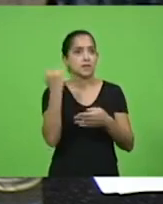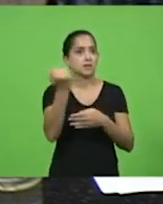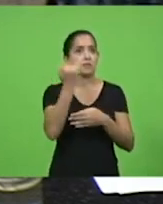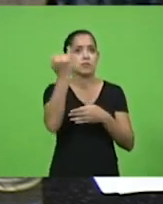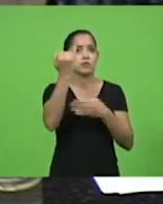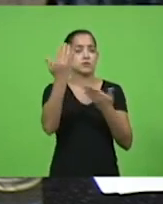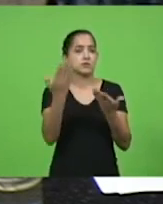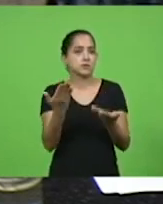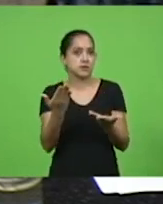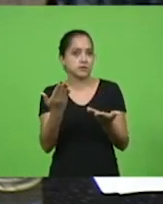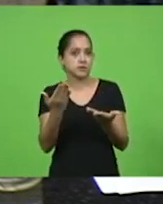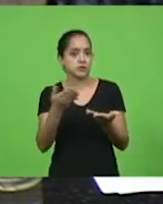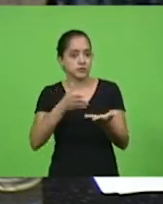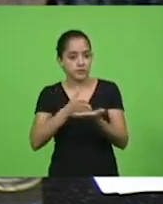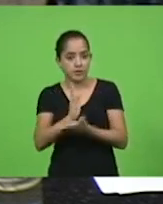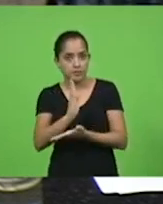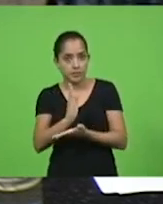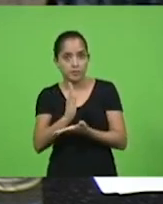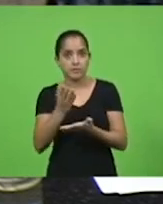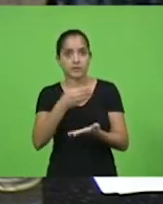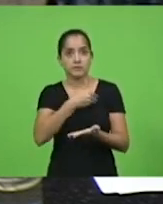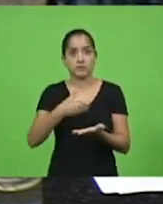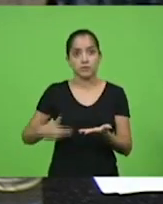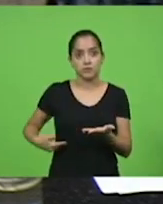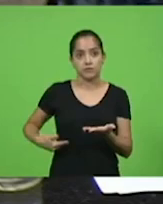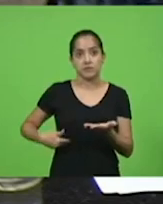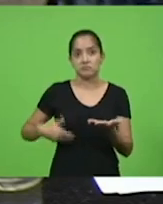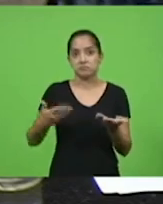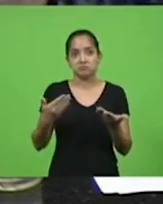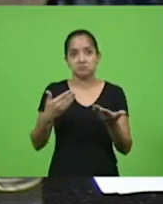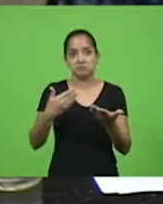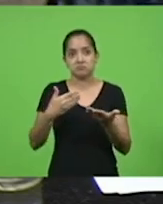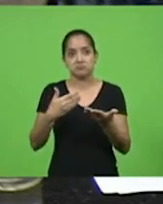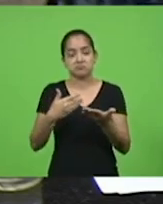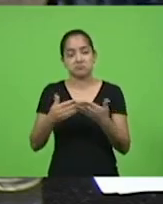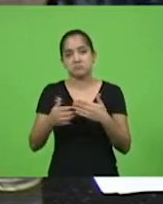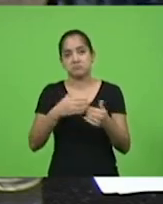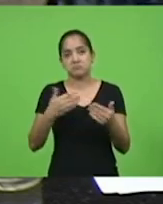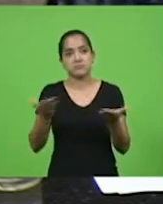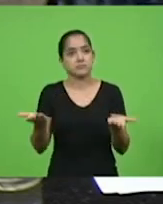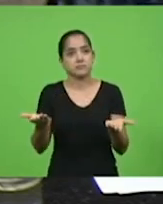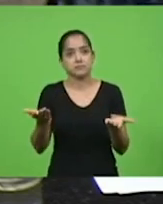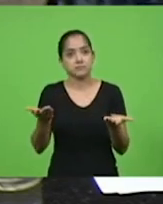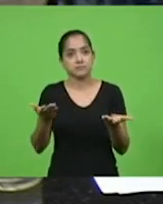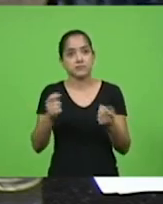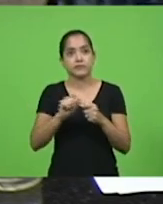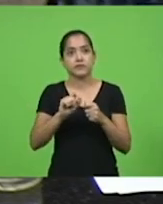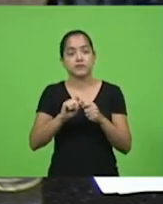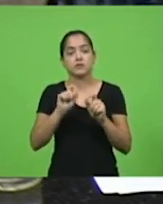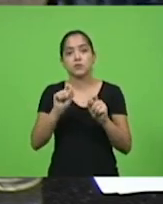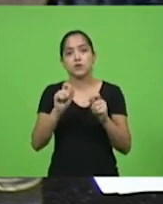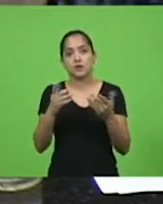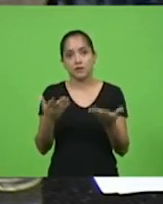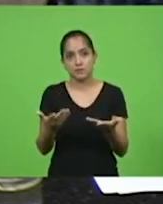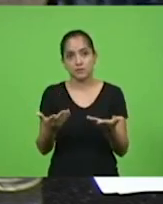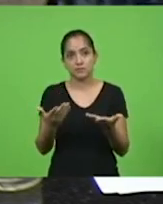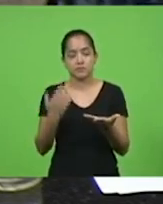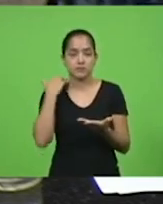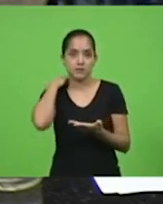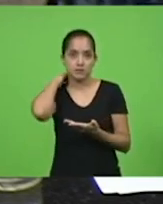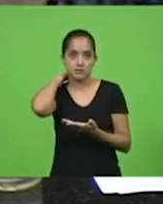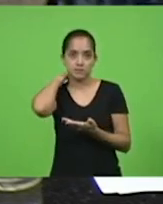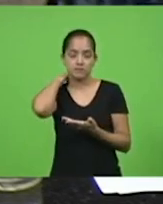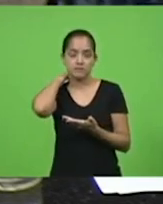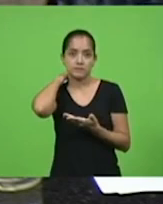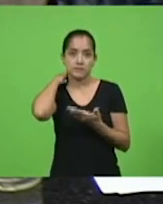casa e foi sancionada pelo governo? Não adiantou nada, estamos fazendo o que aqui? O que nós estamos fazendo aqui? Simplesmente não funciona.